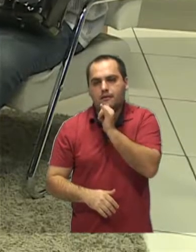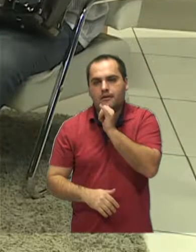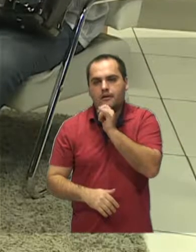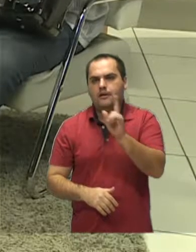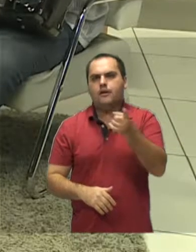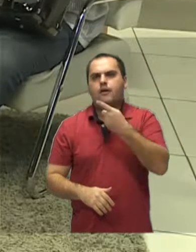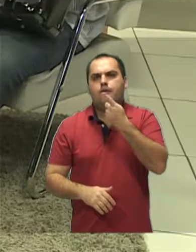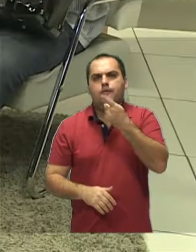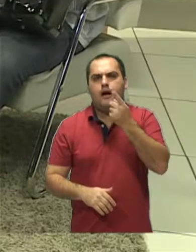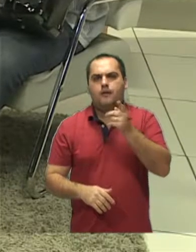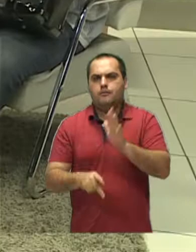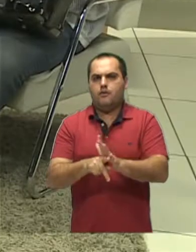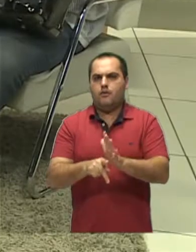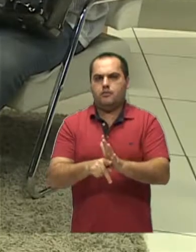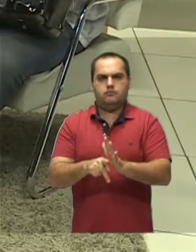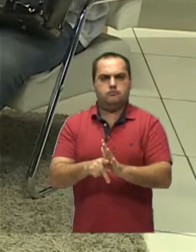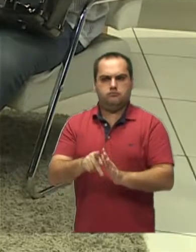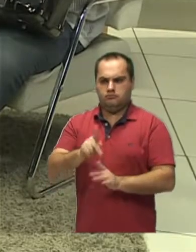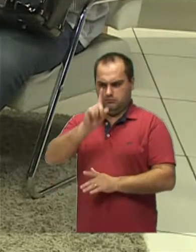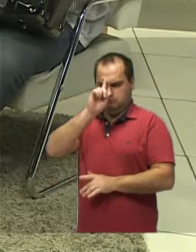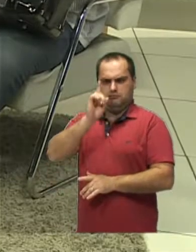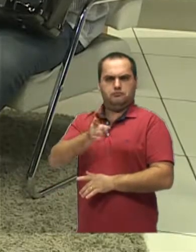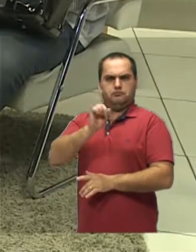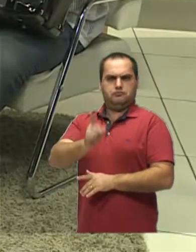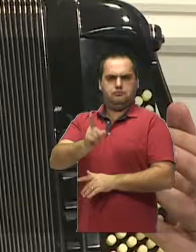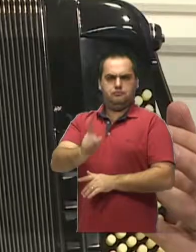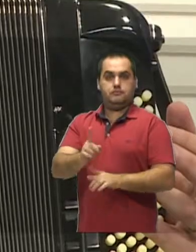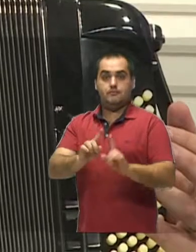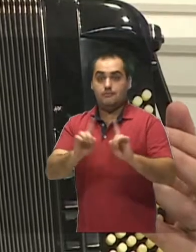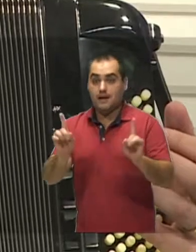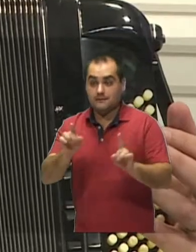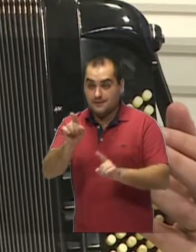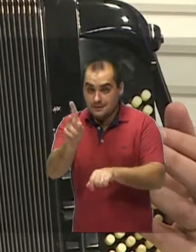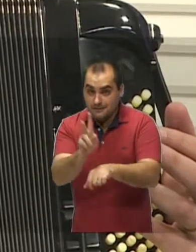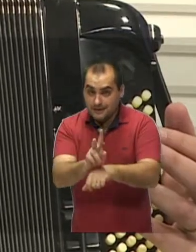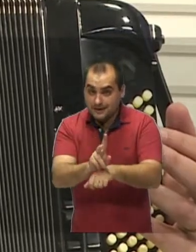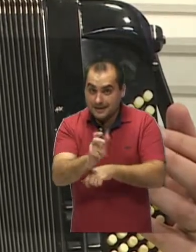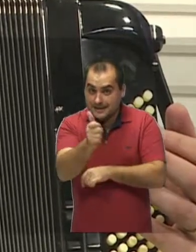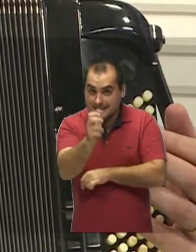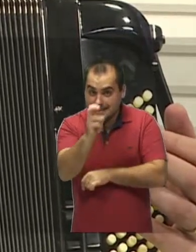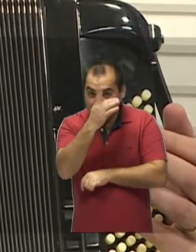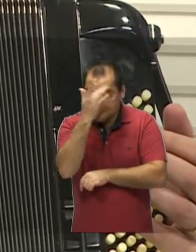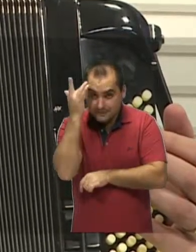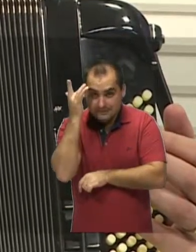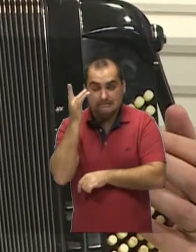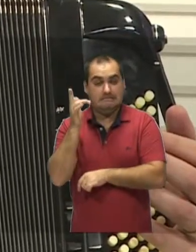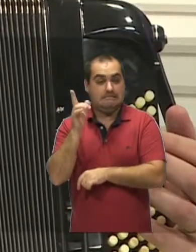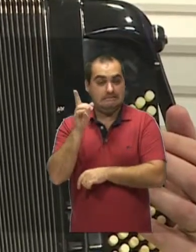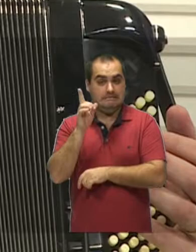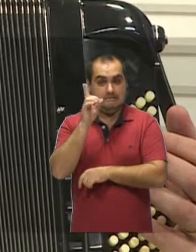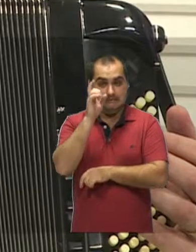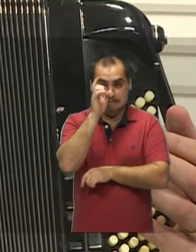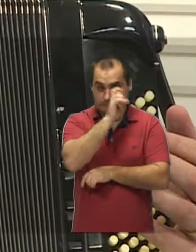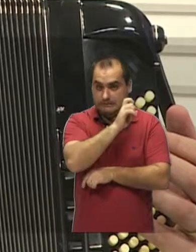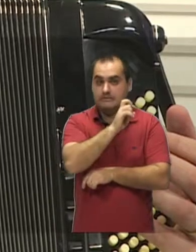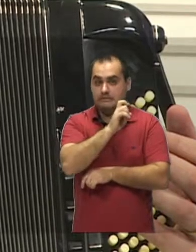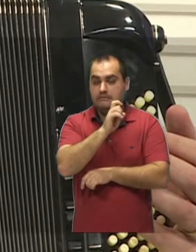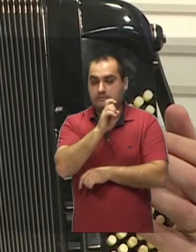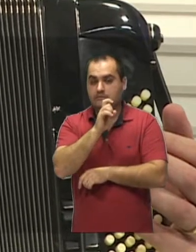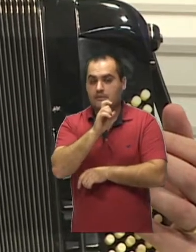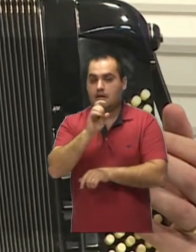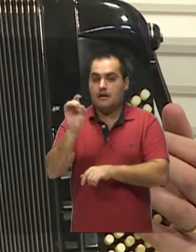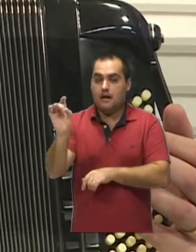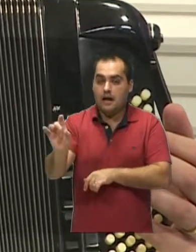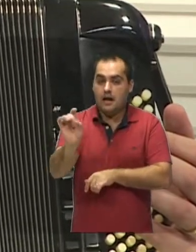de quartel, assim, né? Mas você regimentar 15 pessoas, às vezes, é uma situação bastante complicada, né? Cada um